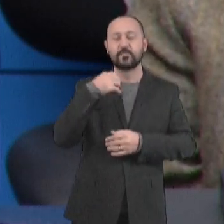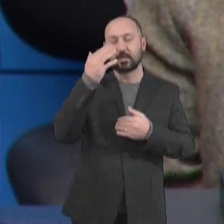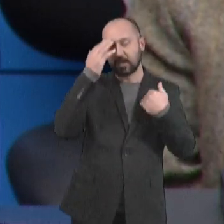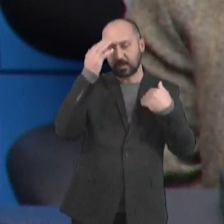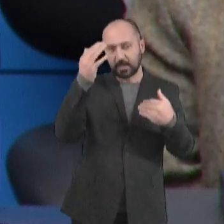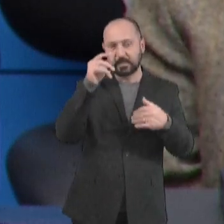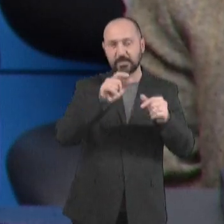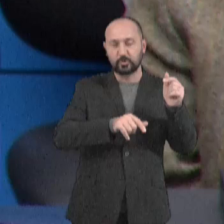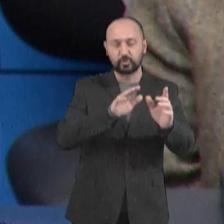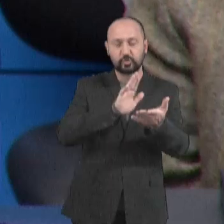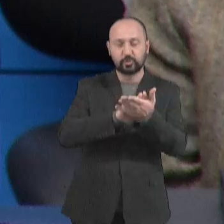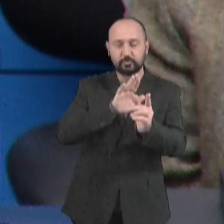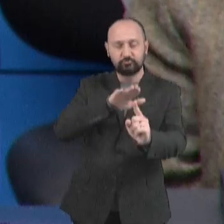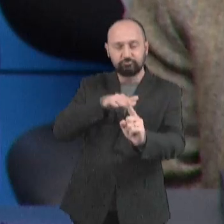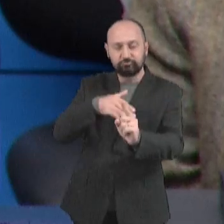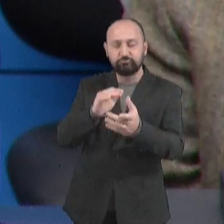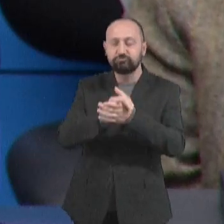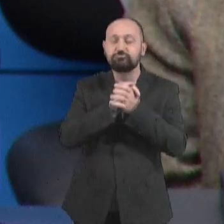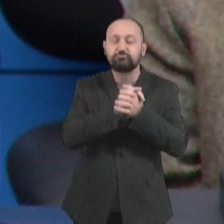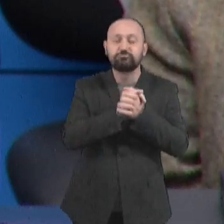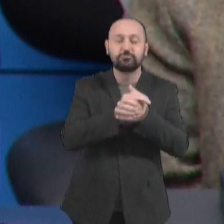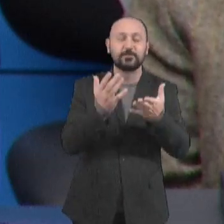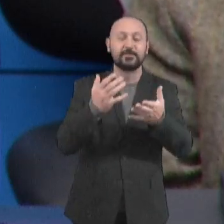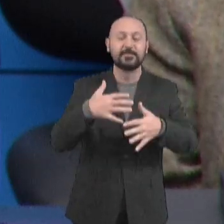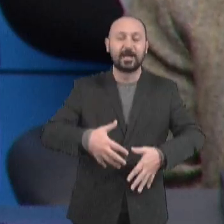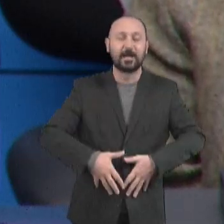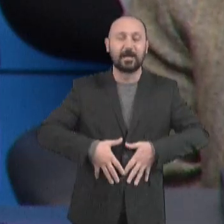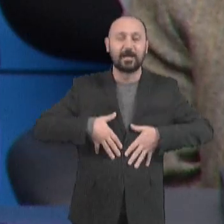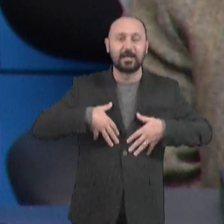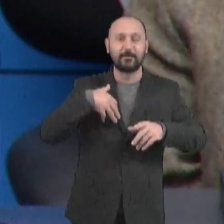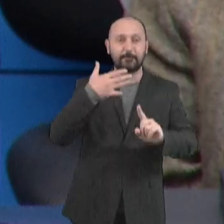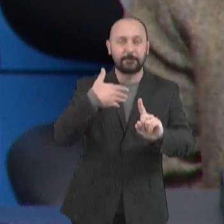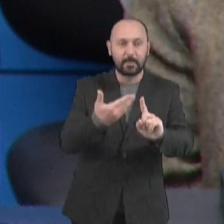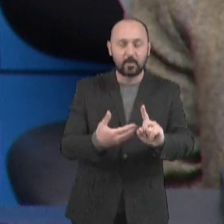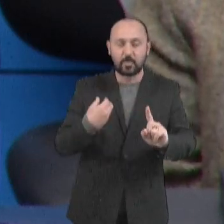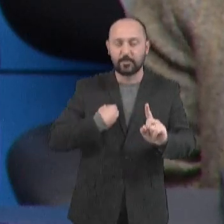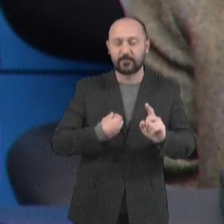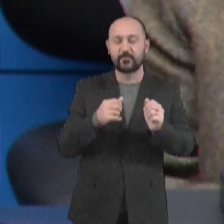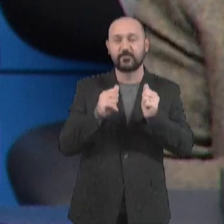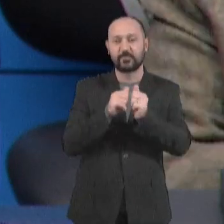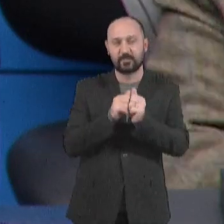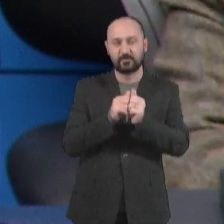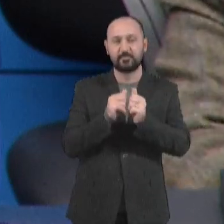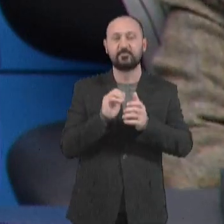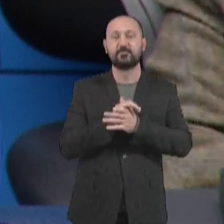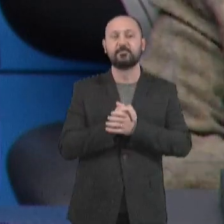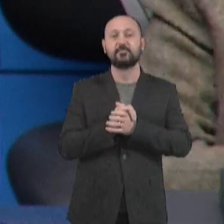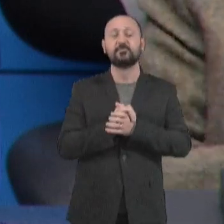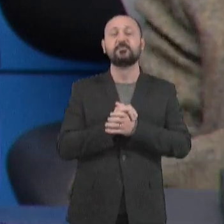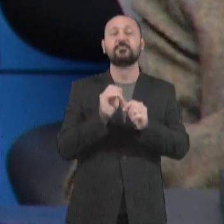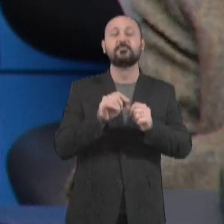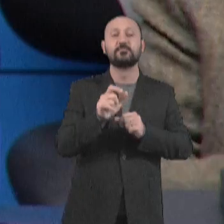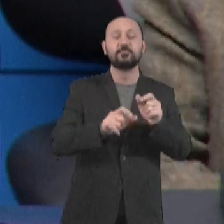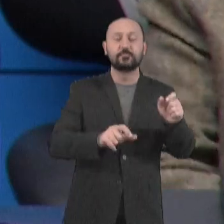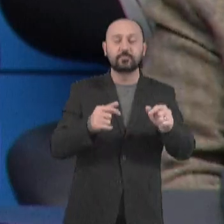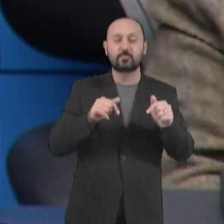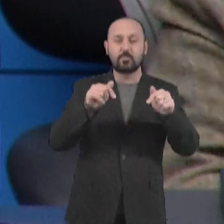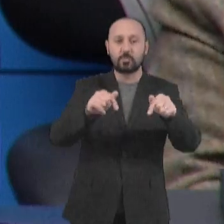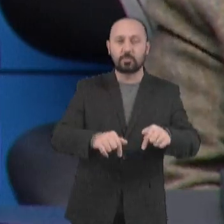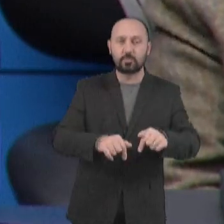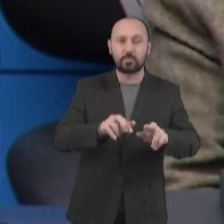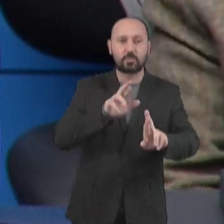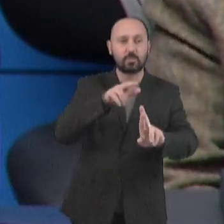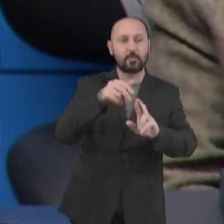os homenageados e sente honrado com as homenagens hoje prestadas àqueles que aqui estão